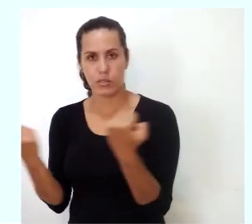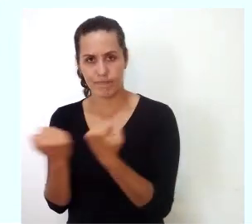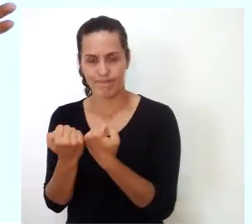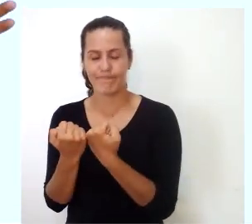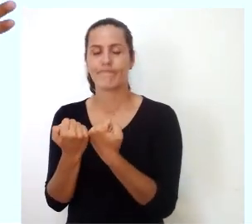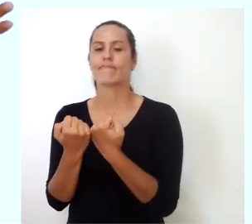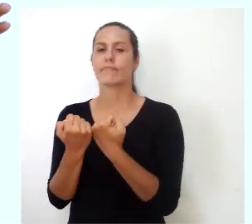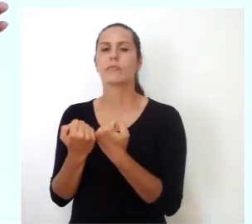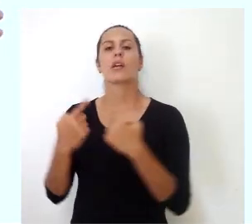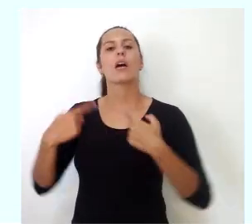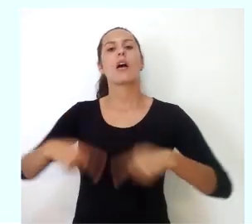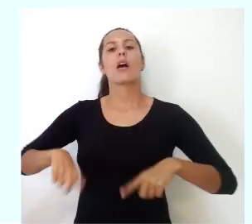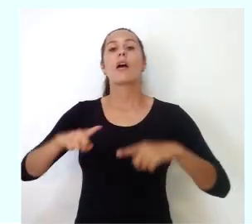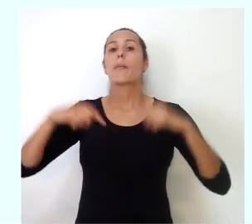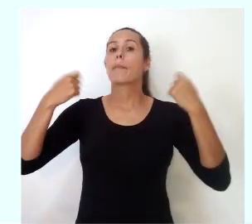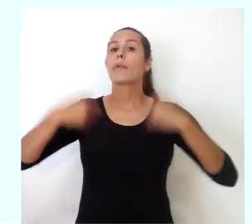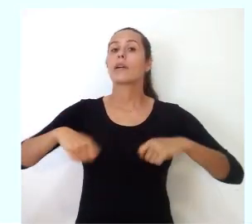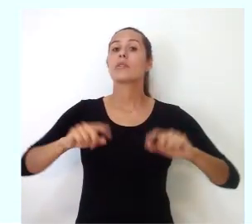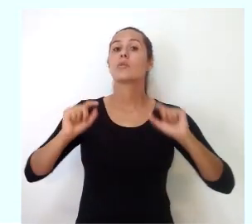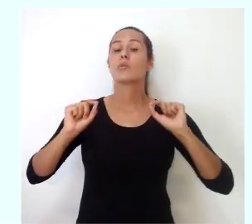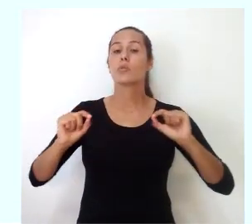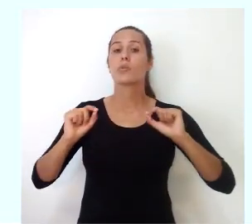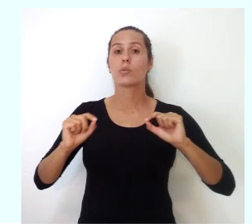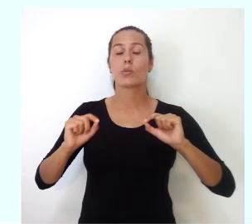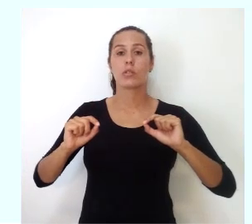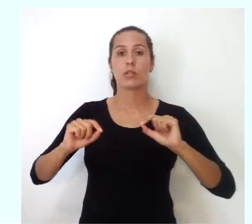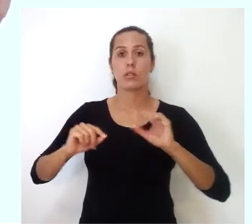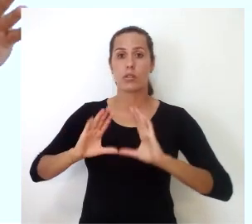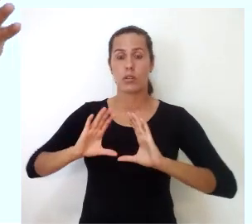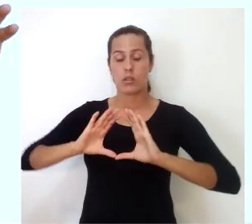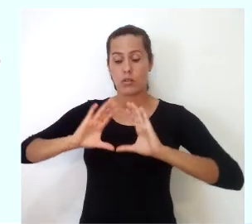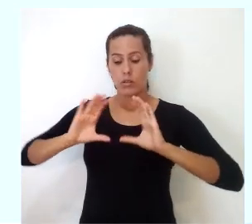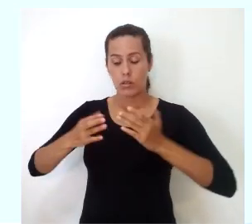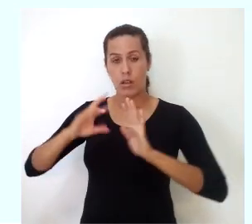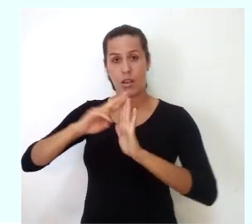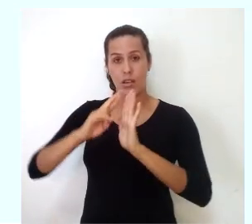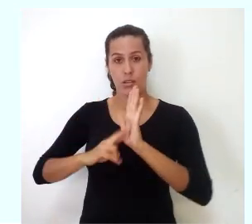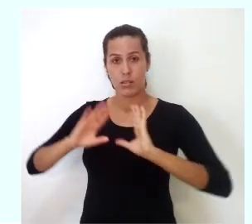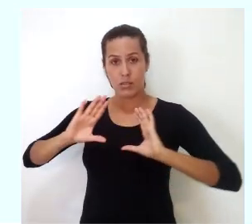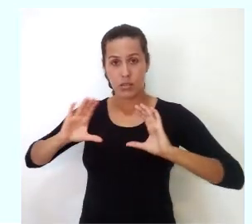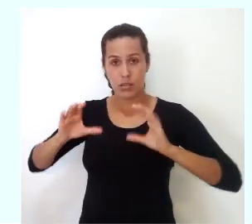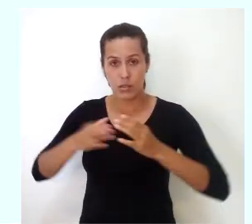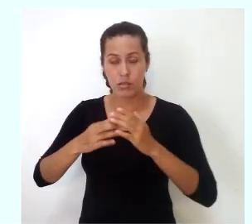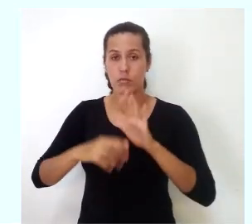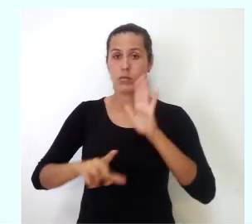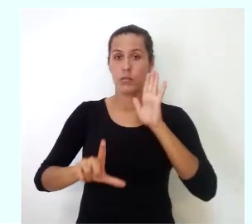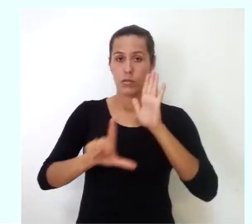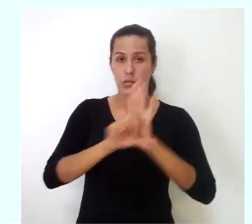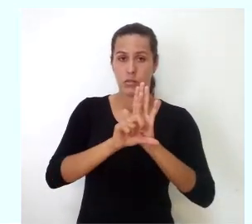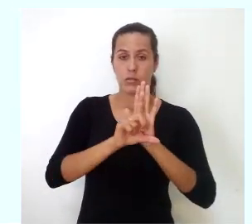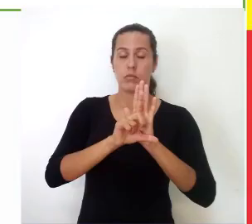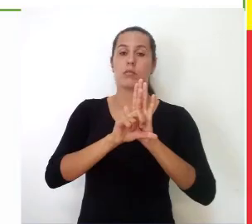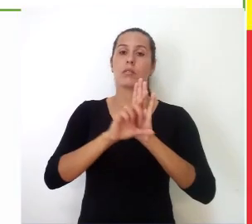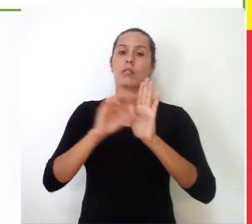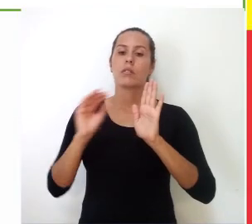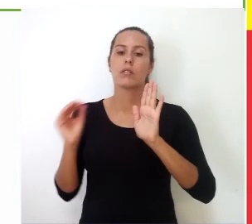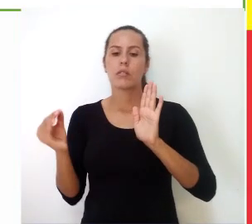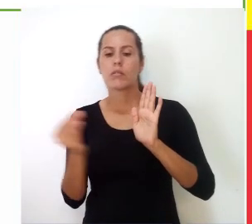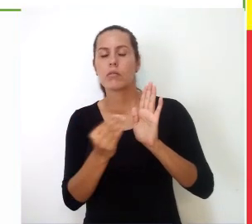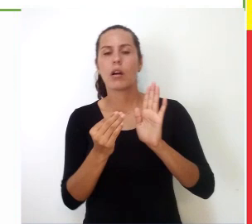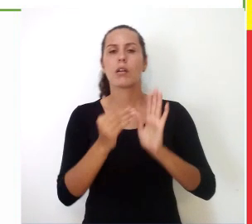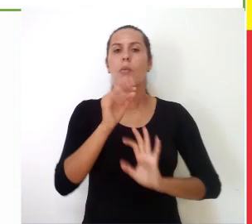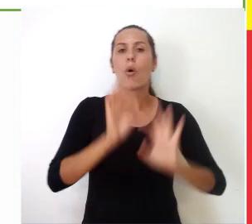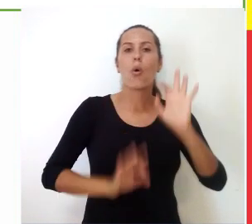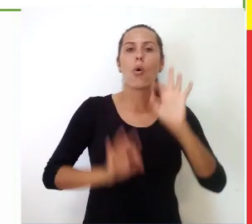As normas que vão organizar, que vão legislar, certo? Que vão organizar aquela vivência. Então vamos